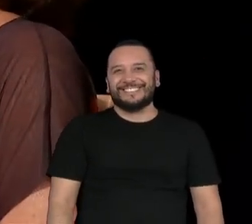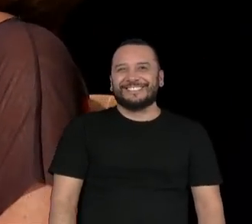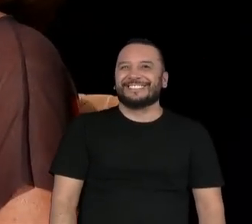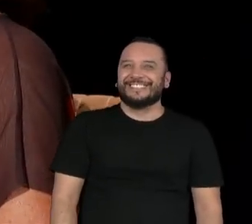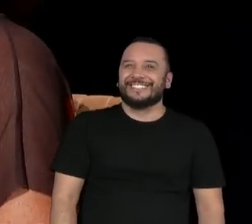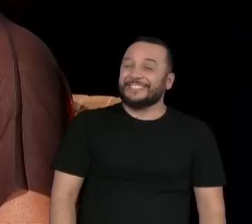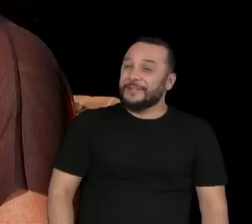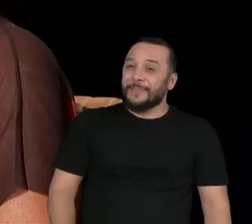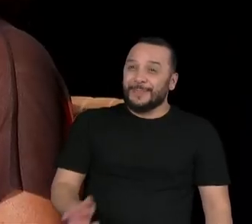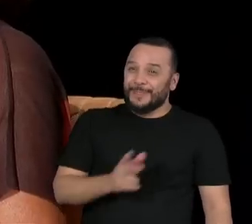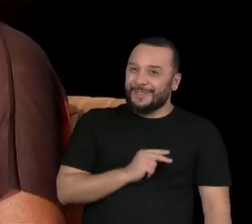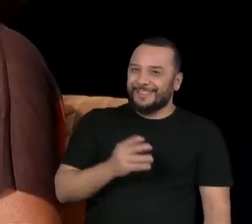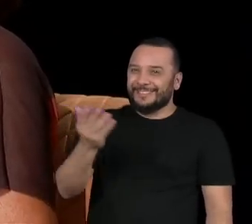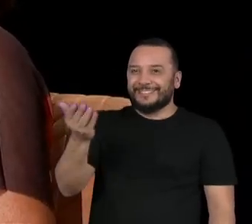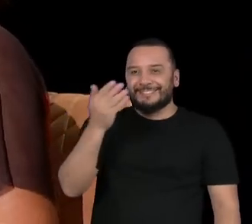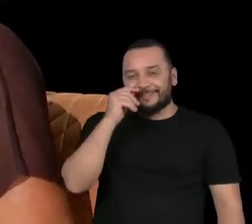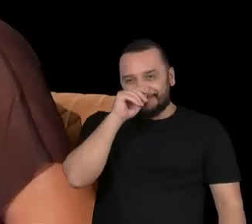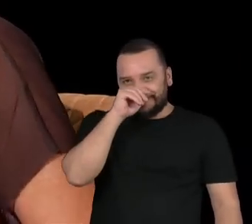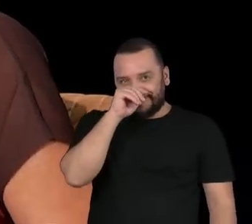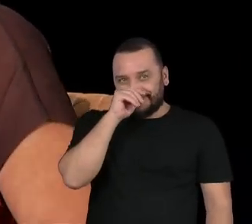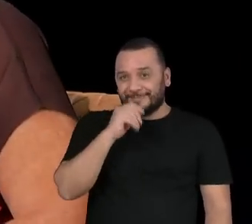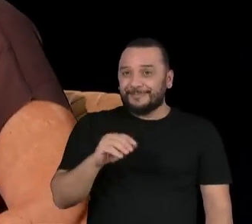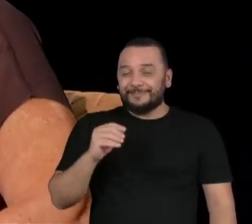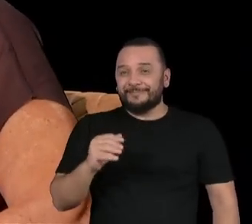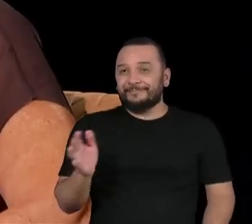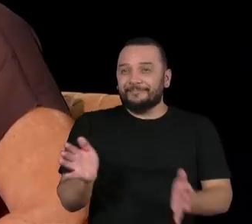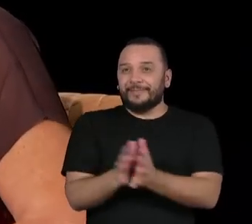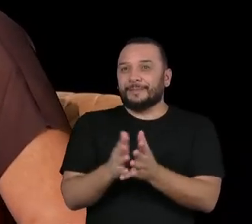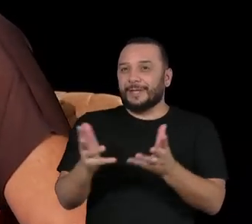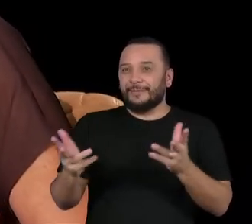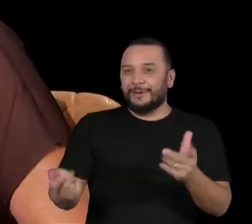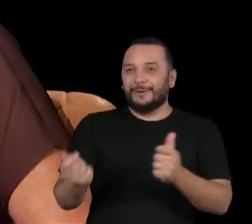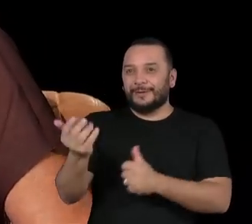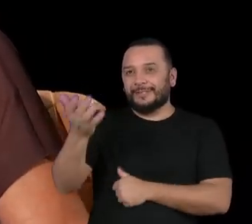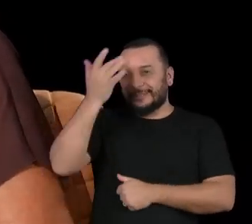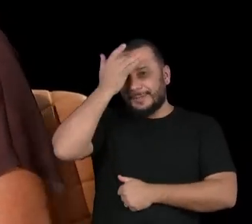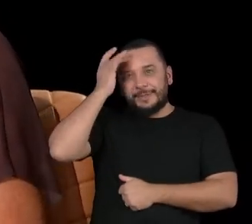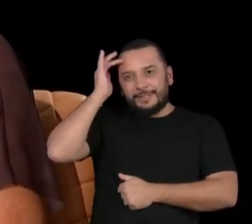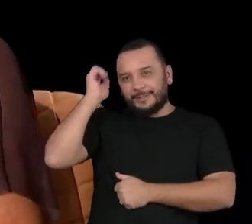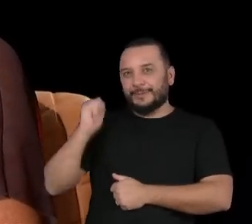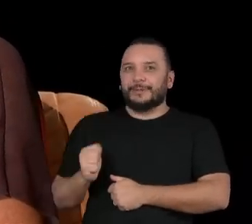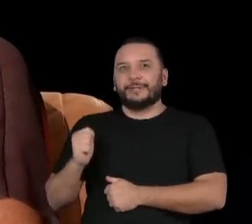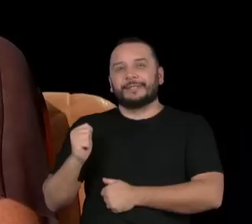Ai, Cláudio, que maravilhosa pessoa.